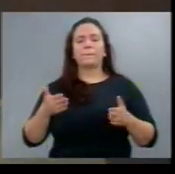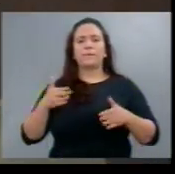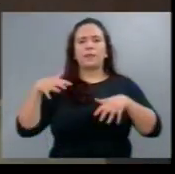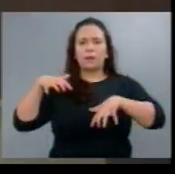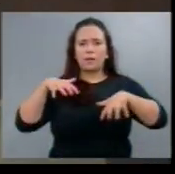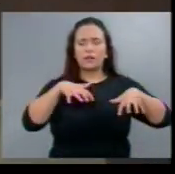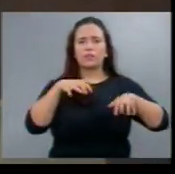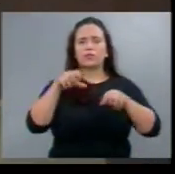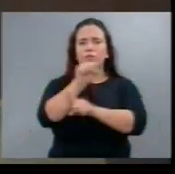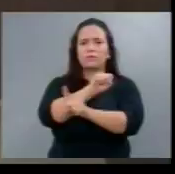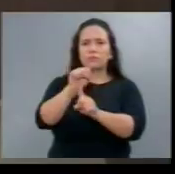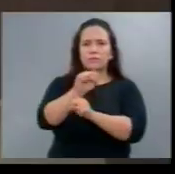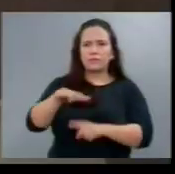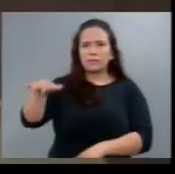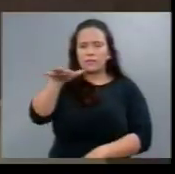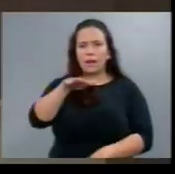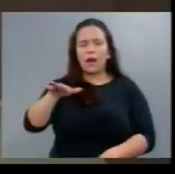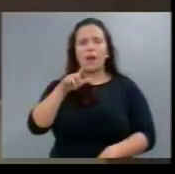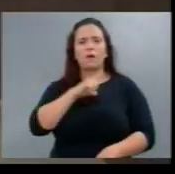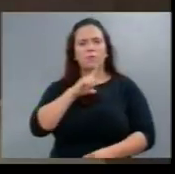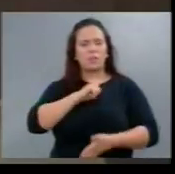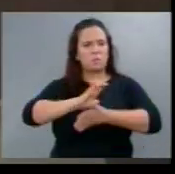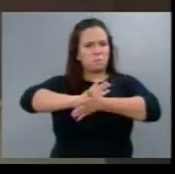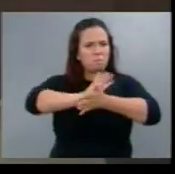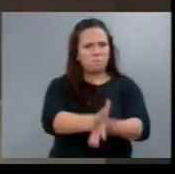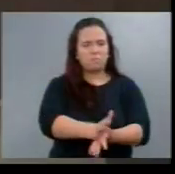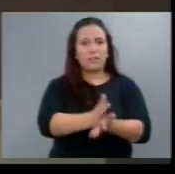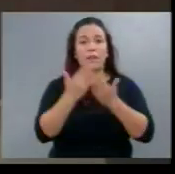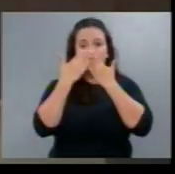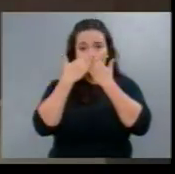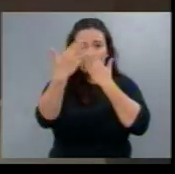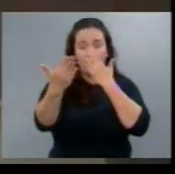sociais organizados, que foram massacrados à frente do Congresso,